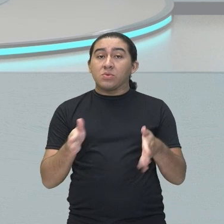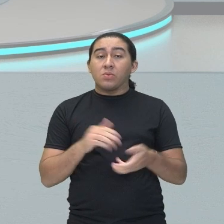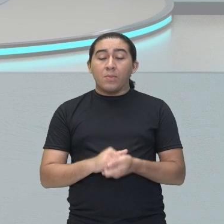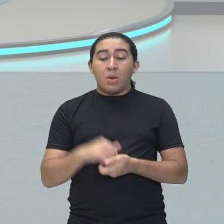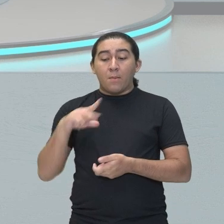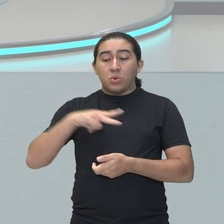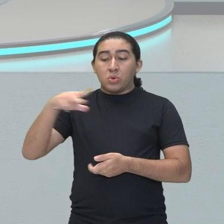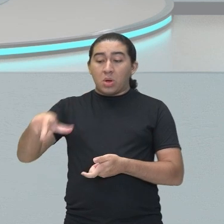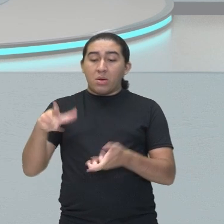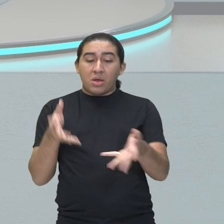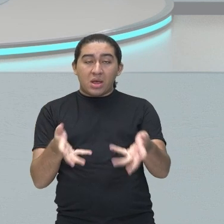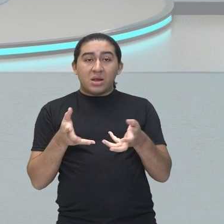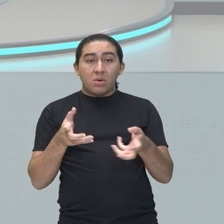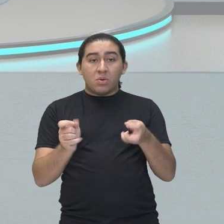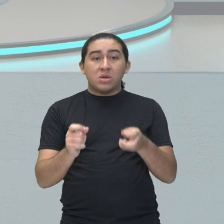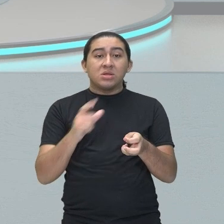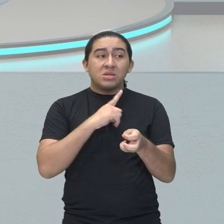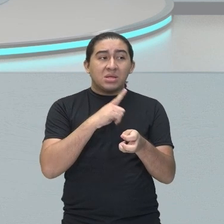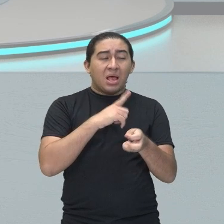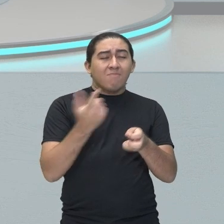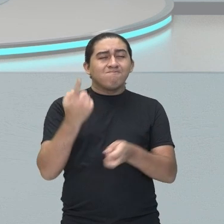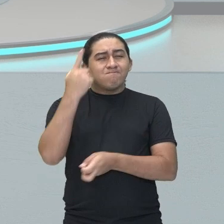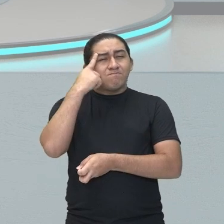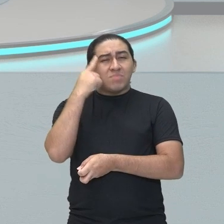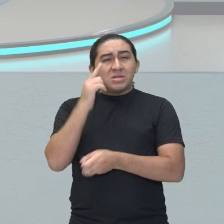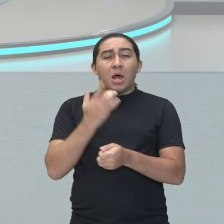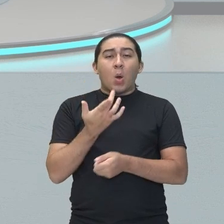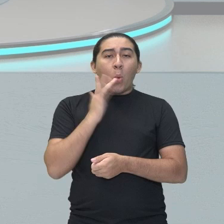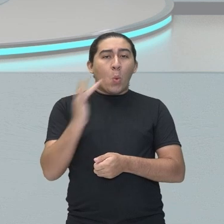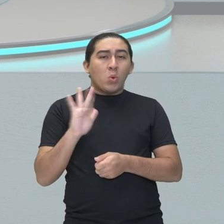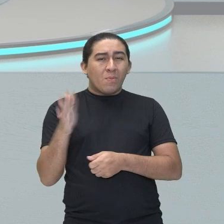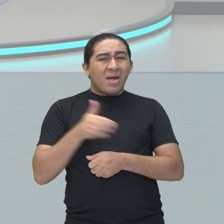Portugal queria que fosse levado para lá mais ouro, eles queriam que